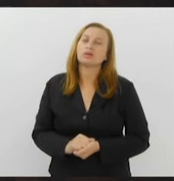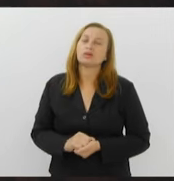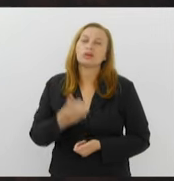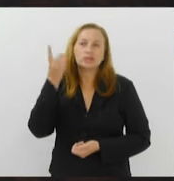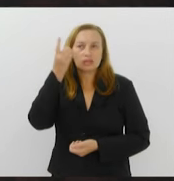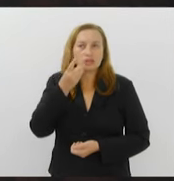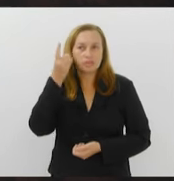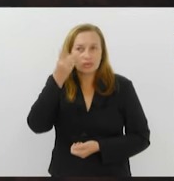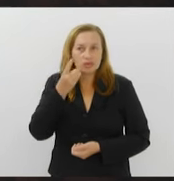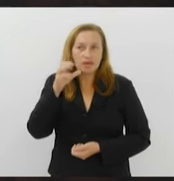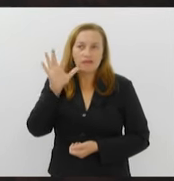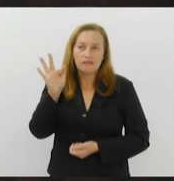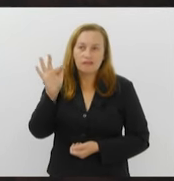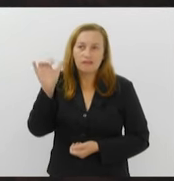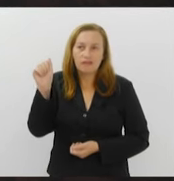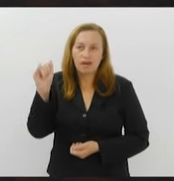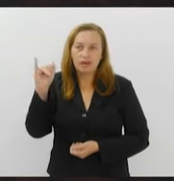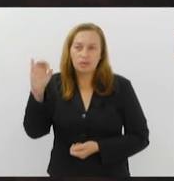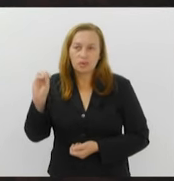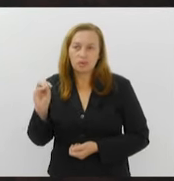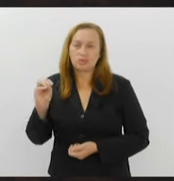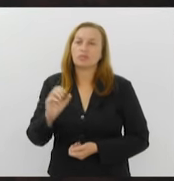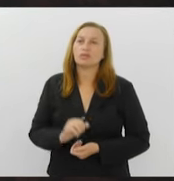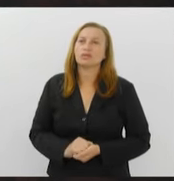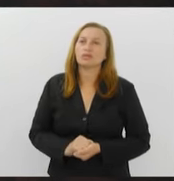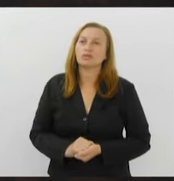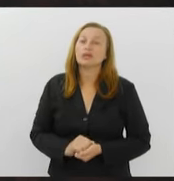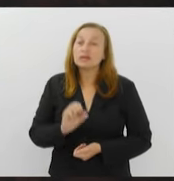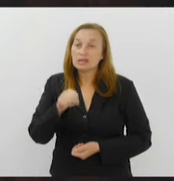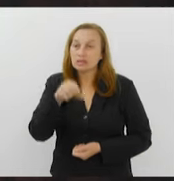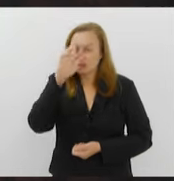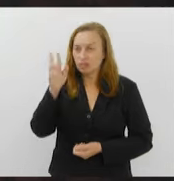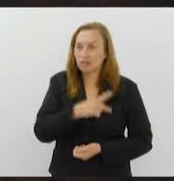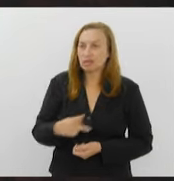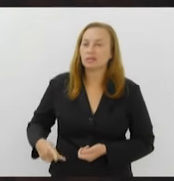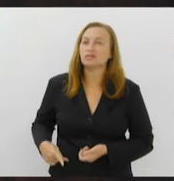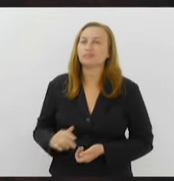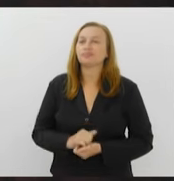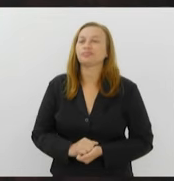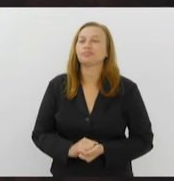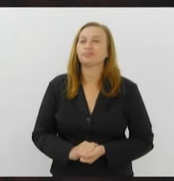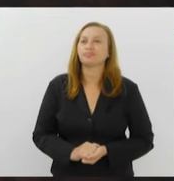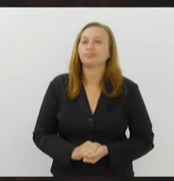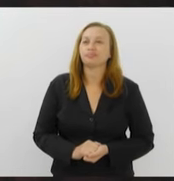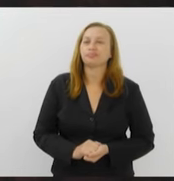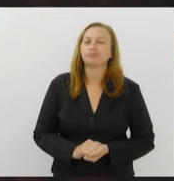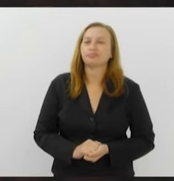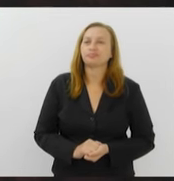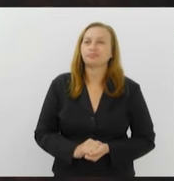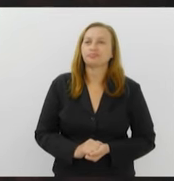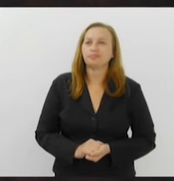Deputado Fábio Silva. Sim, senhor presidente.